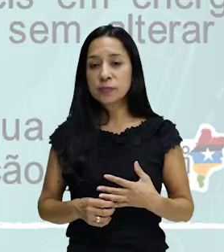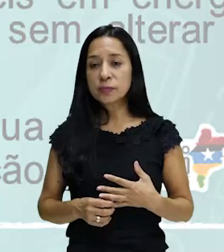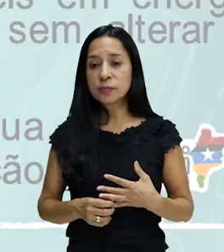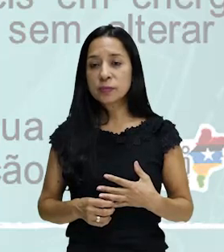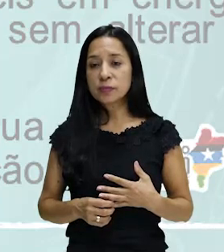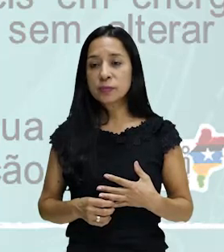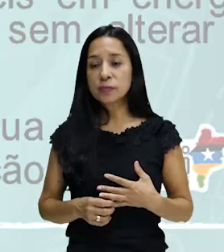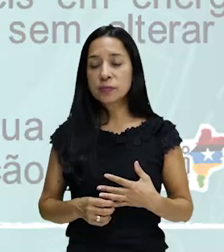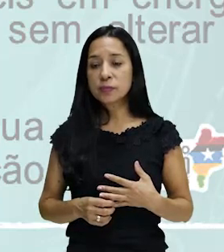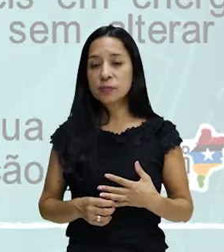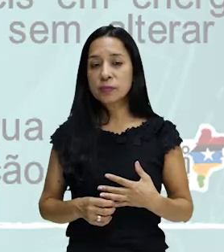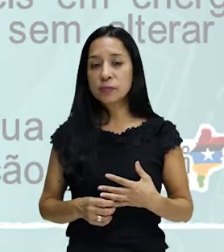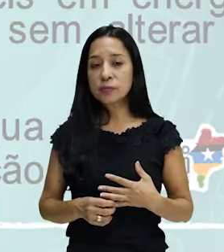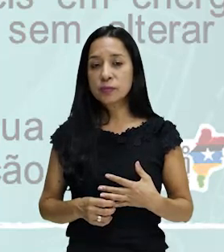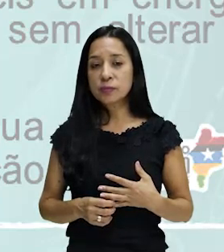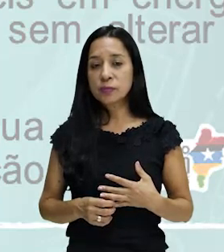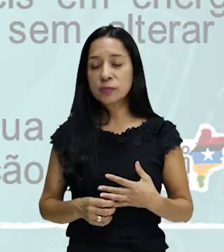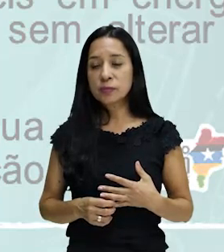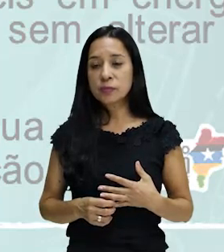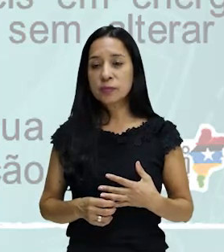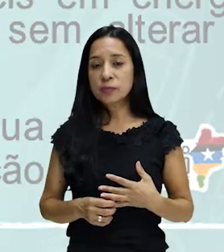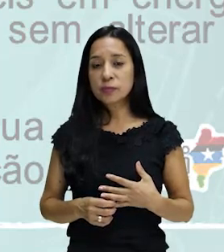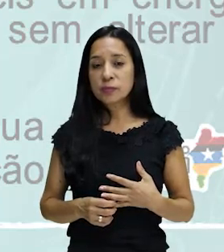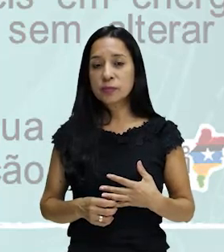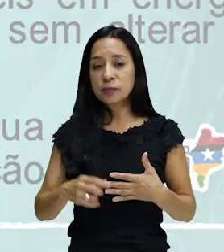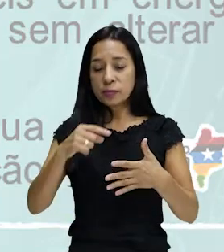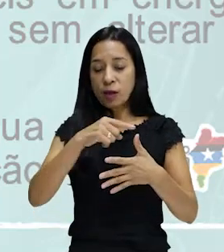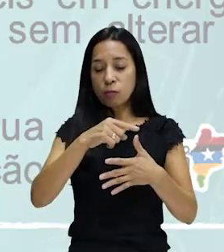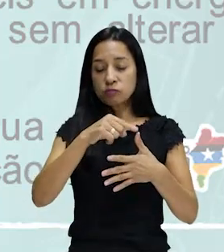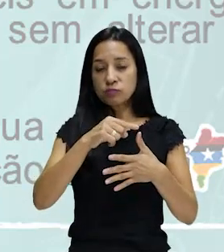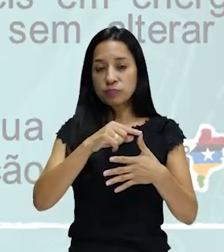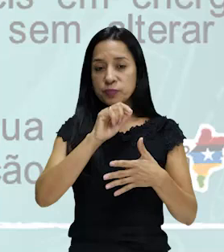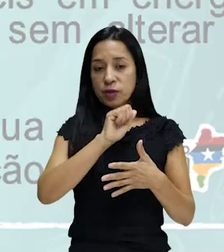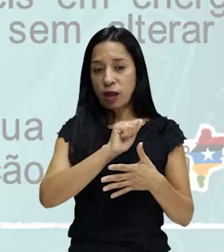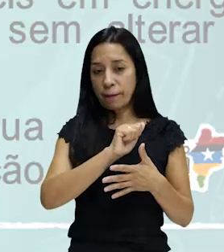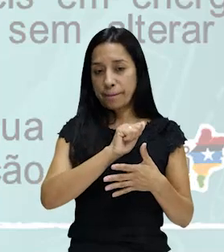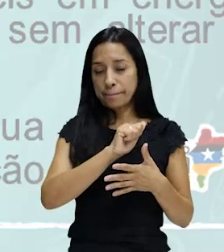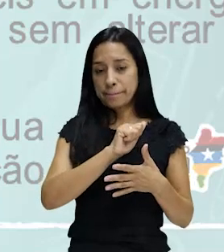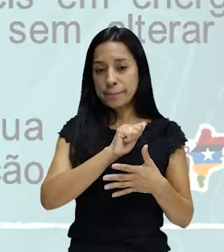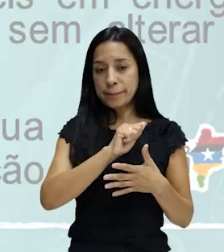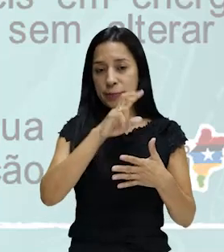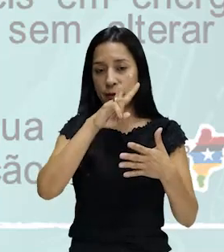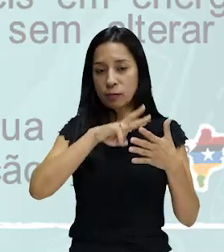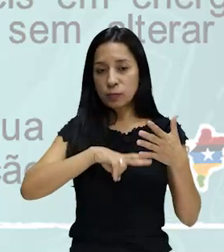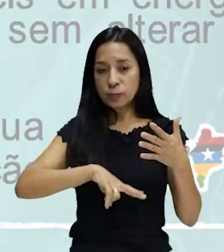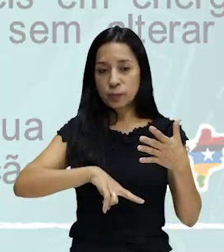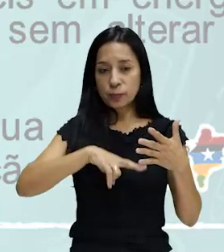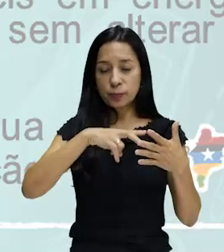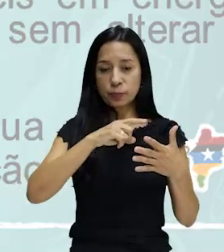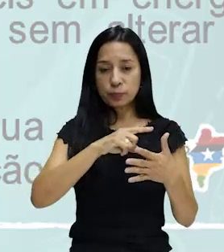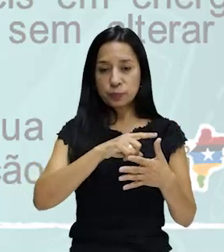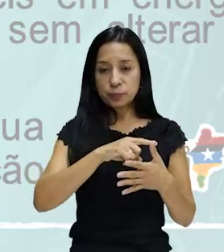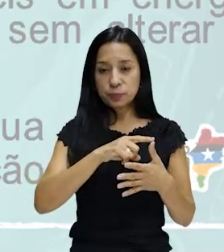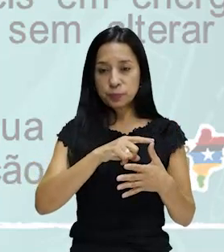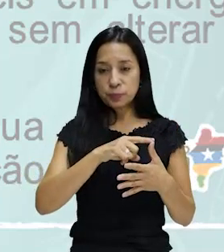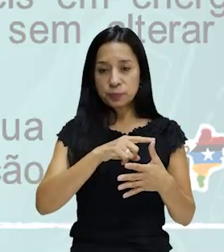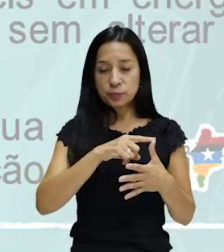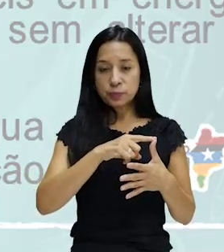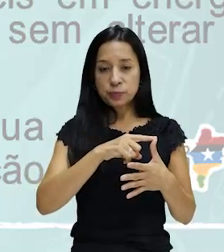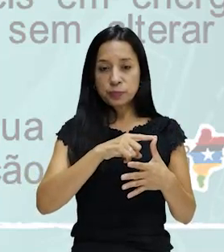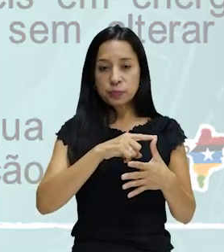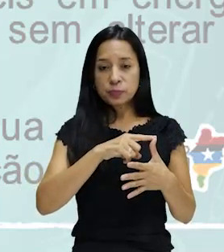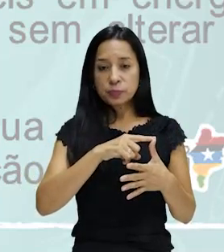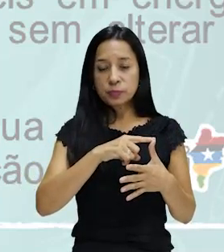diferencia-se dos processos convencionais. Por quê? Letra A. Transforma energia química em energia elétrica